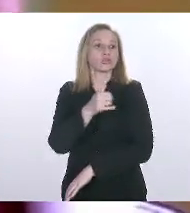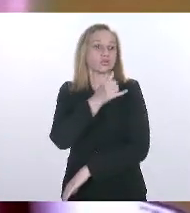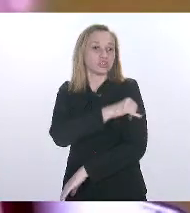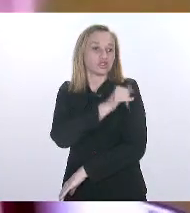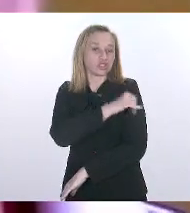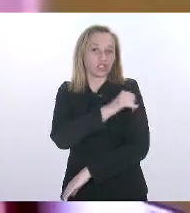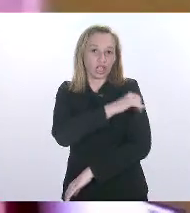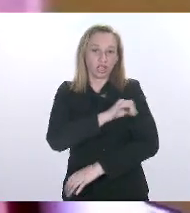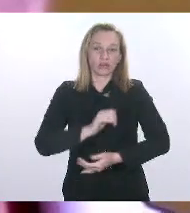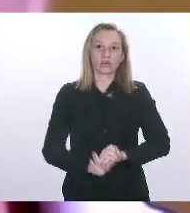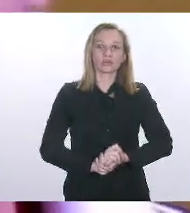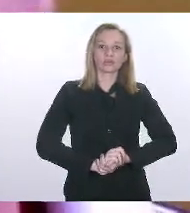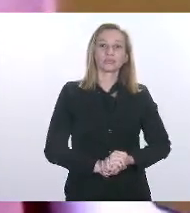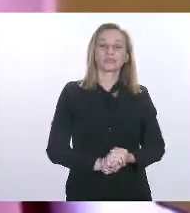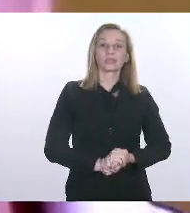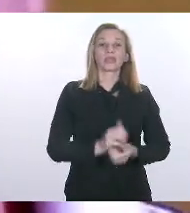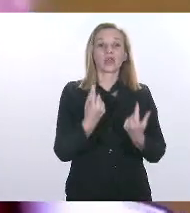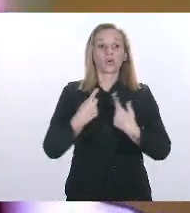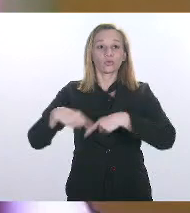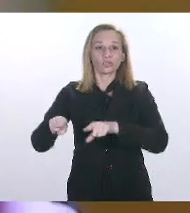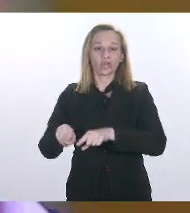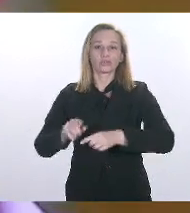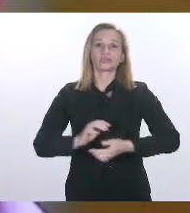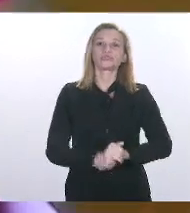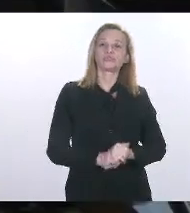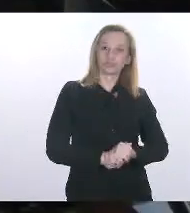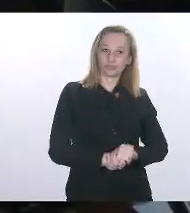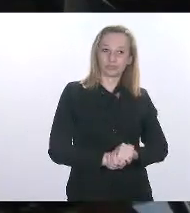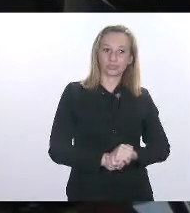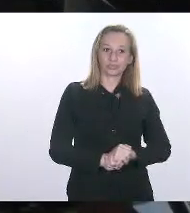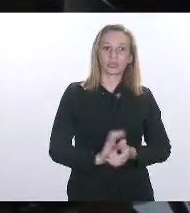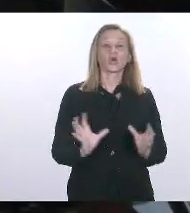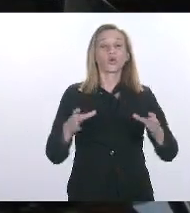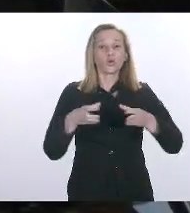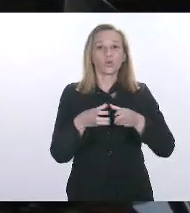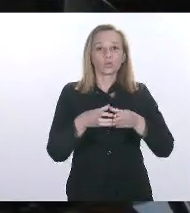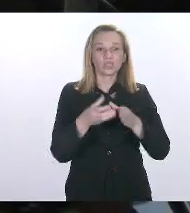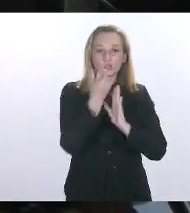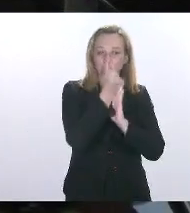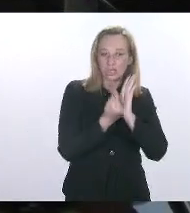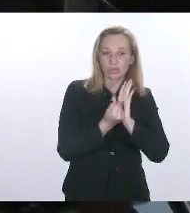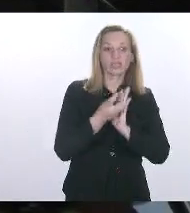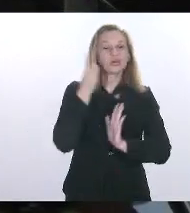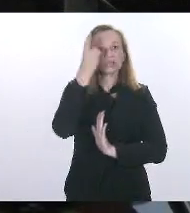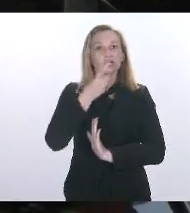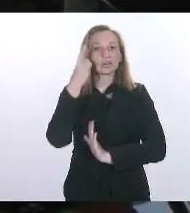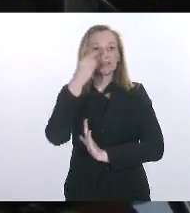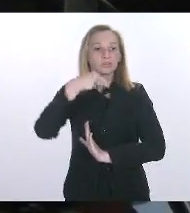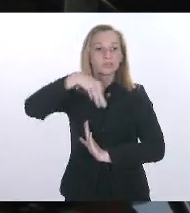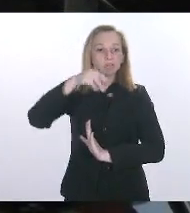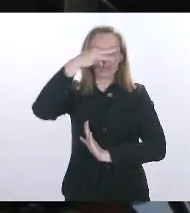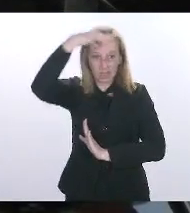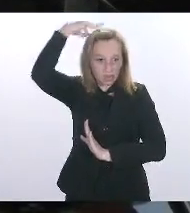aos autores, no mérito do parecer é contrário. Comissão de Orçamento, deputado Márcio Pacheco.